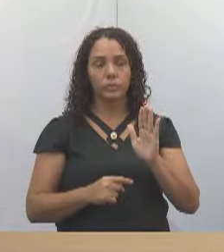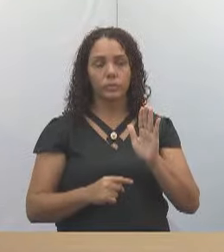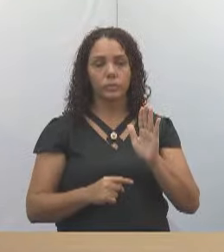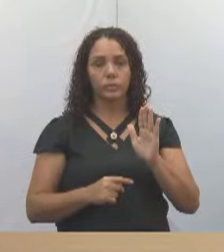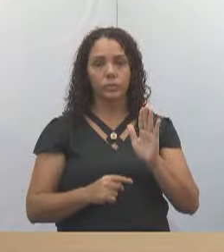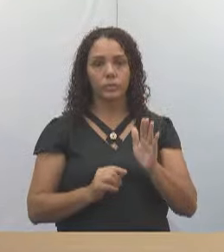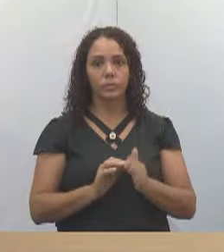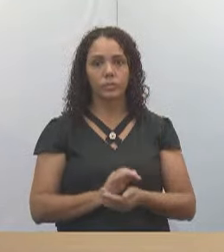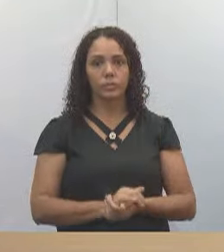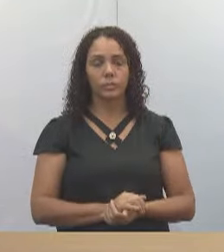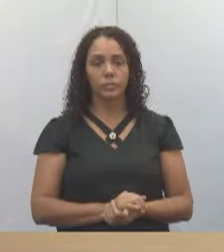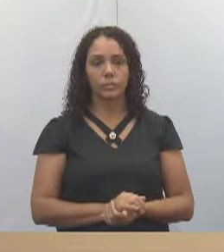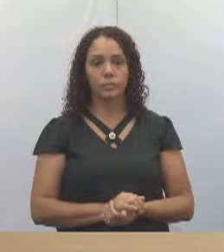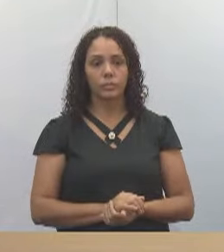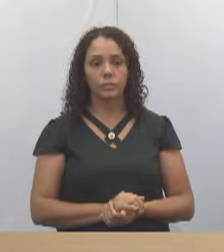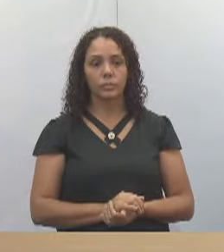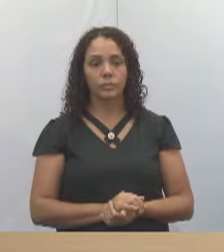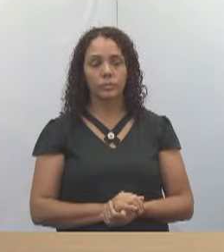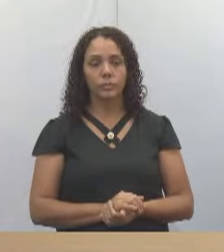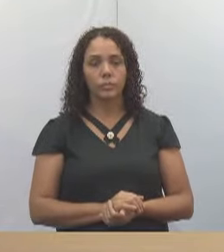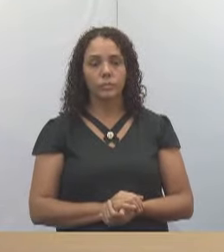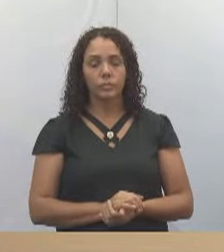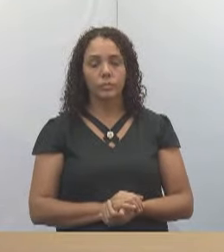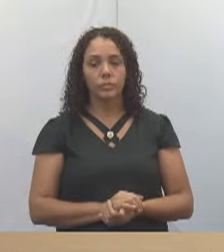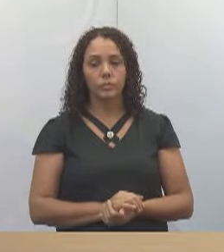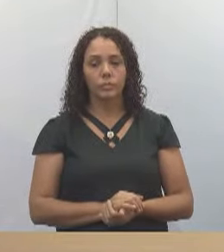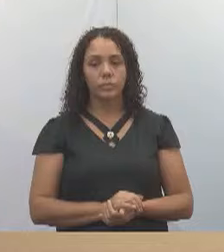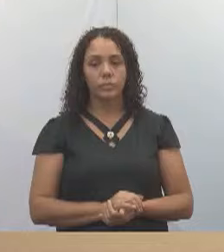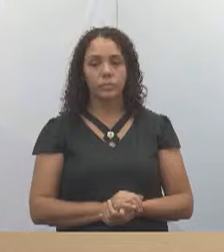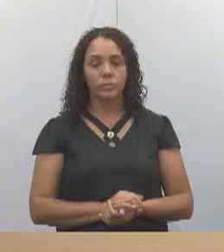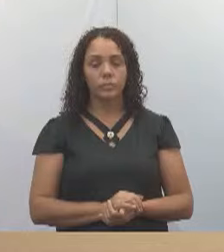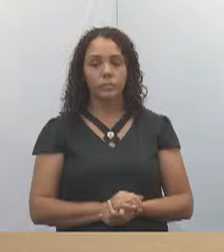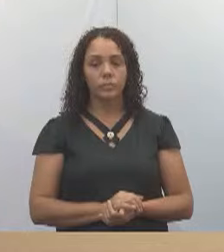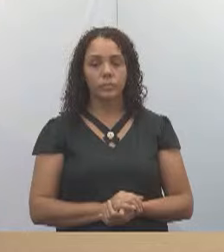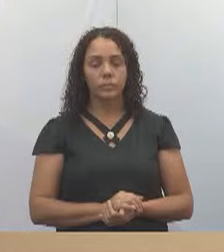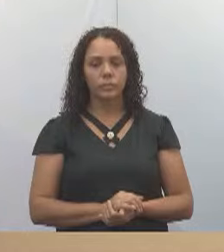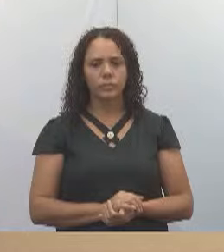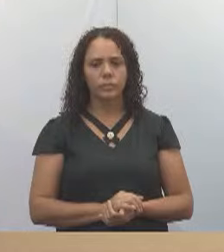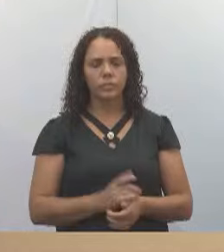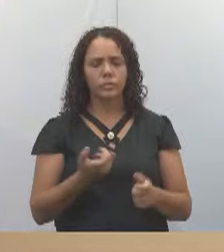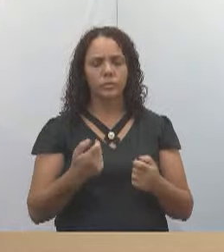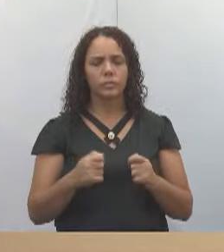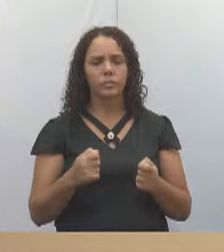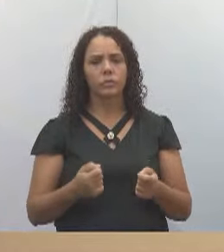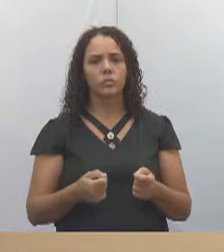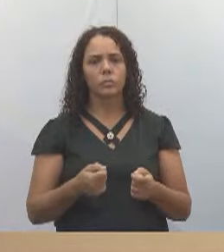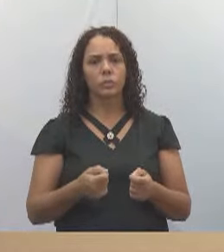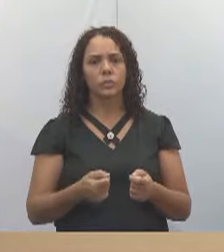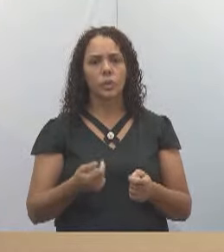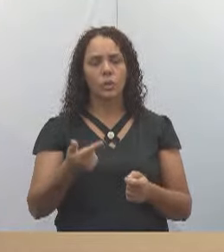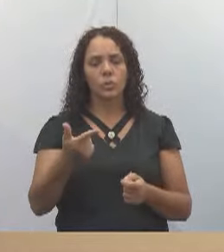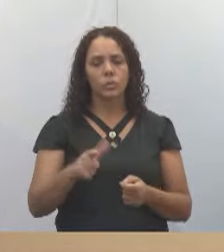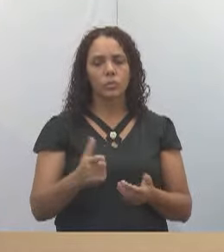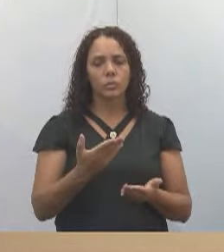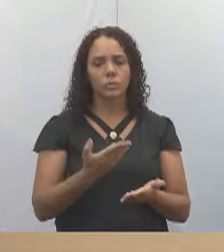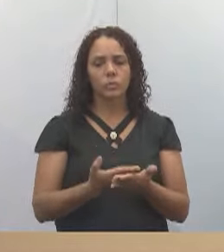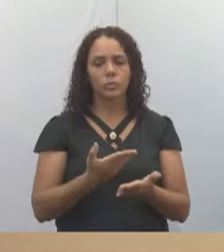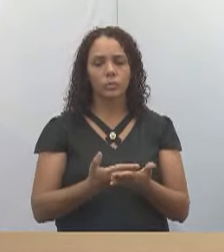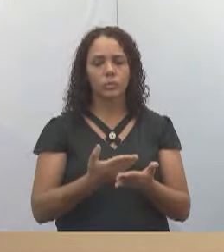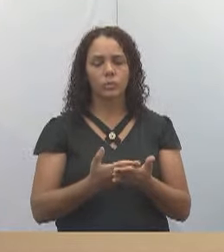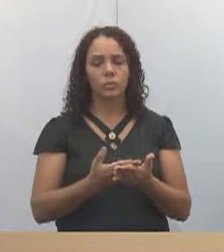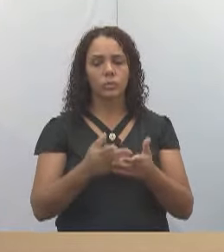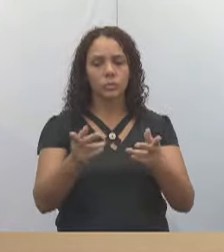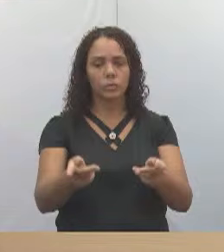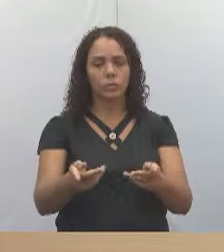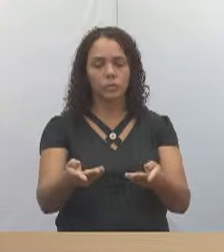Restituímos dessa forma a matéria vetada ao reexame dessa egrégia casa legislativa,